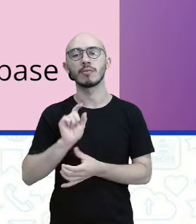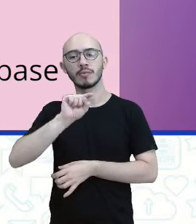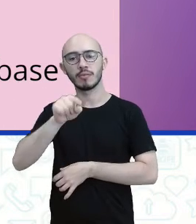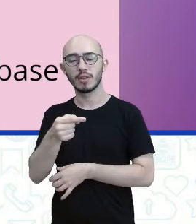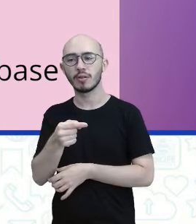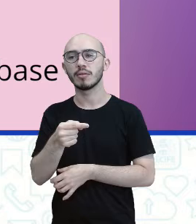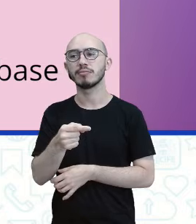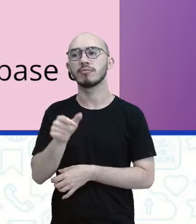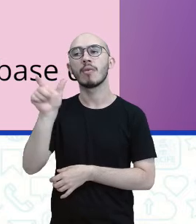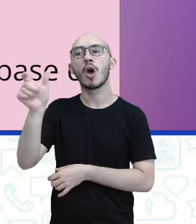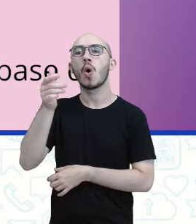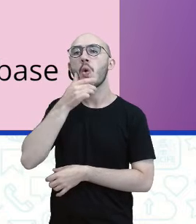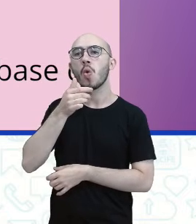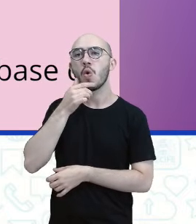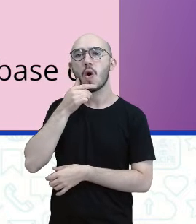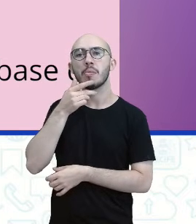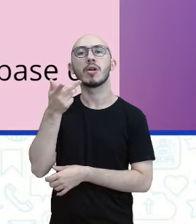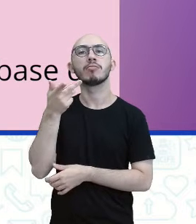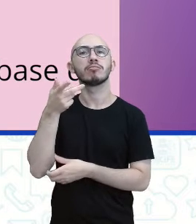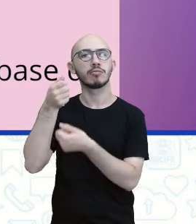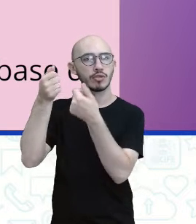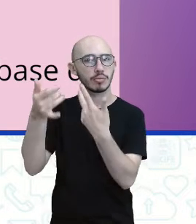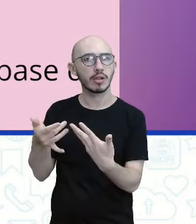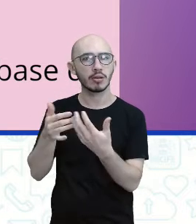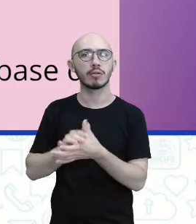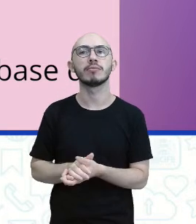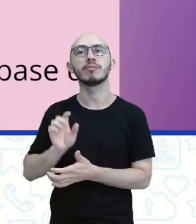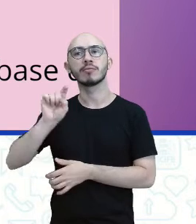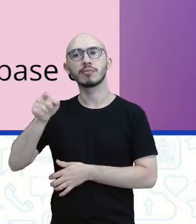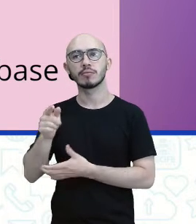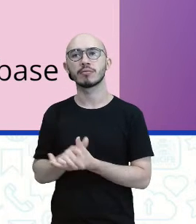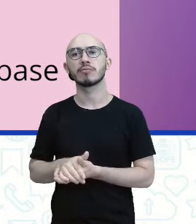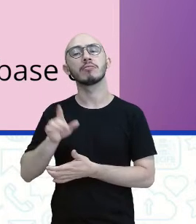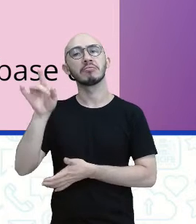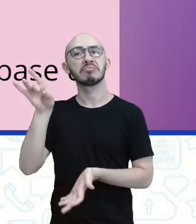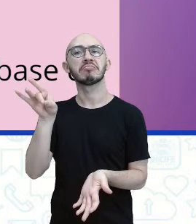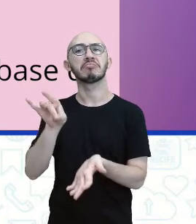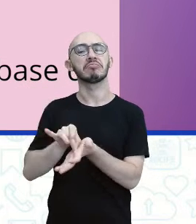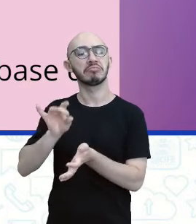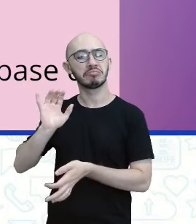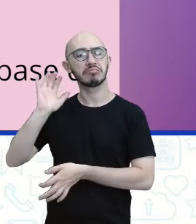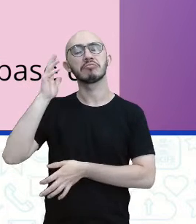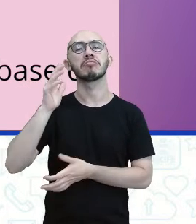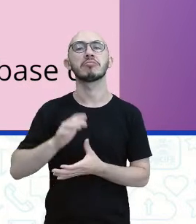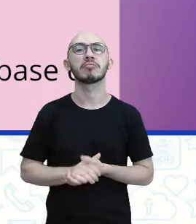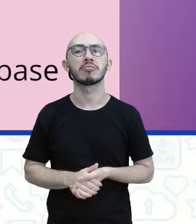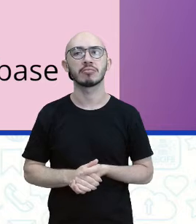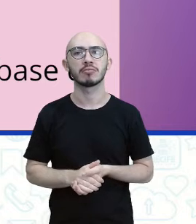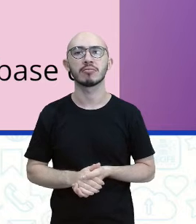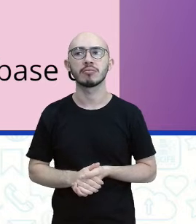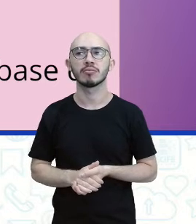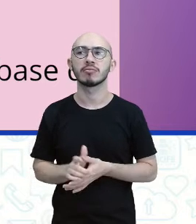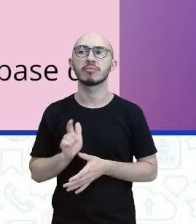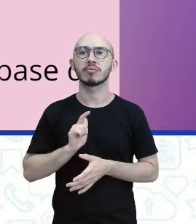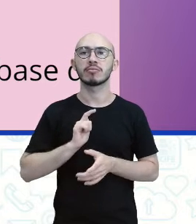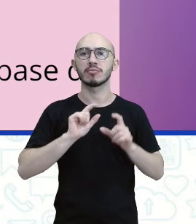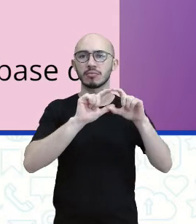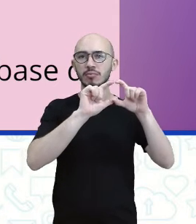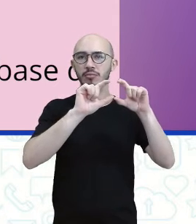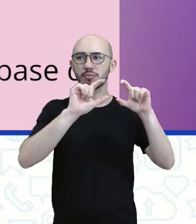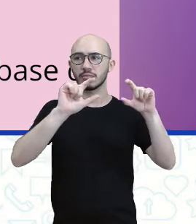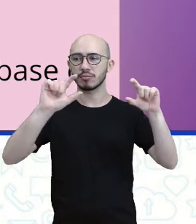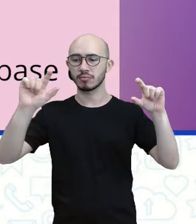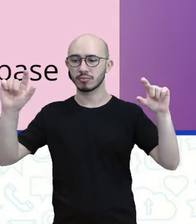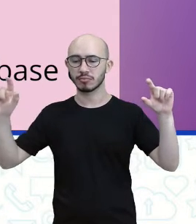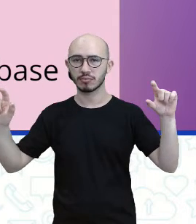aqui porque está deslocada, é uma informação extra, é uma verdadeira decisão. Então notem que a oração principal é o jogo de